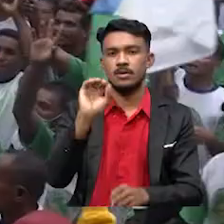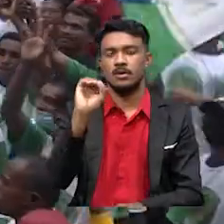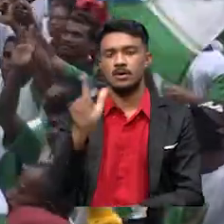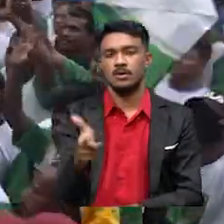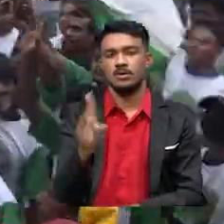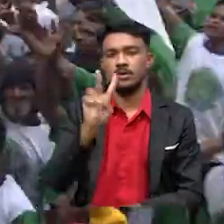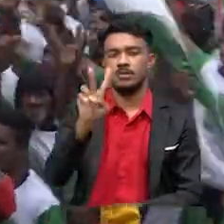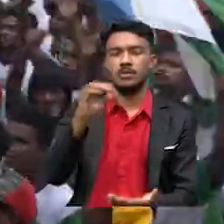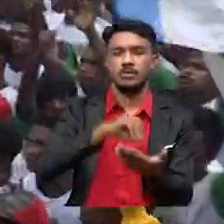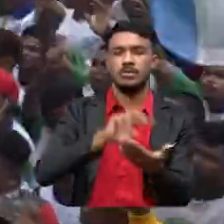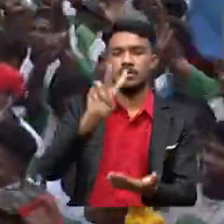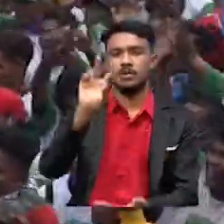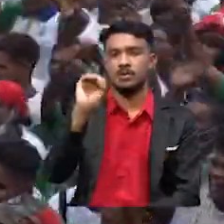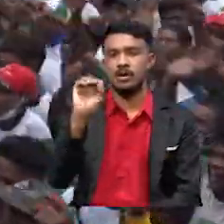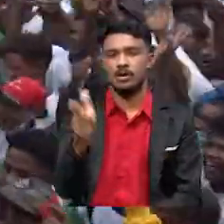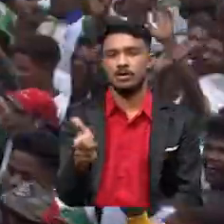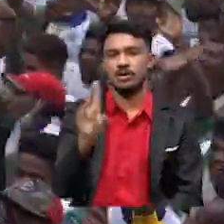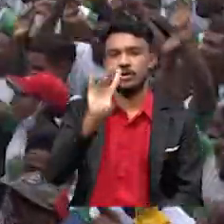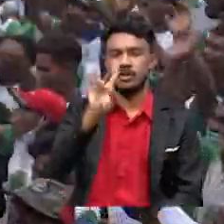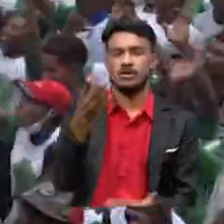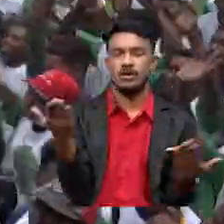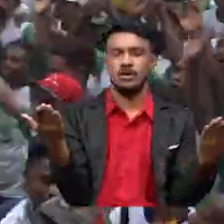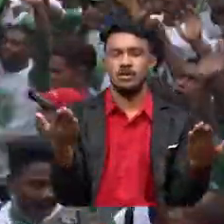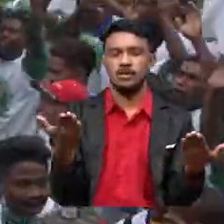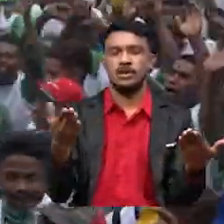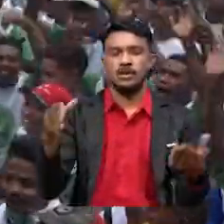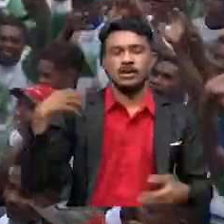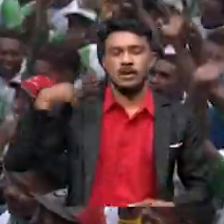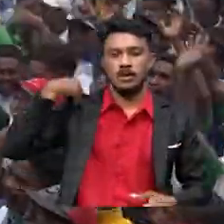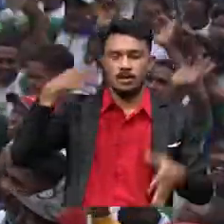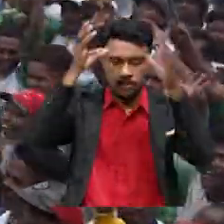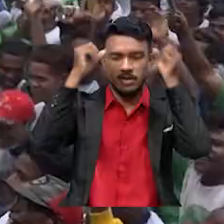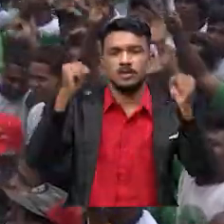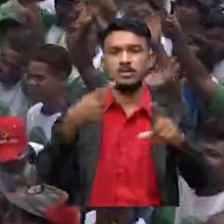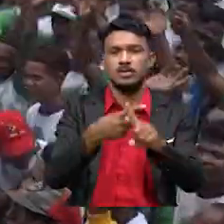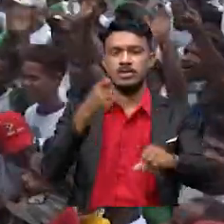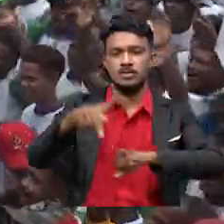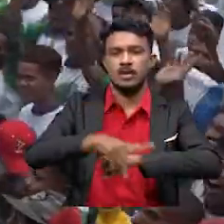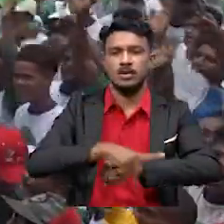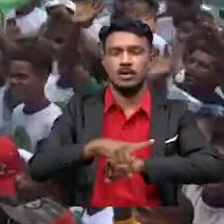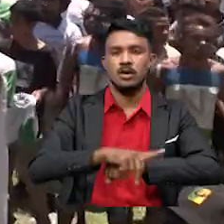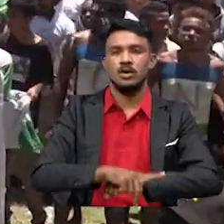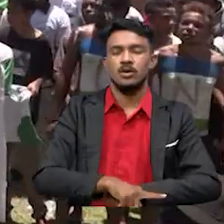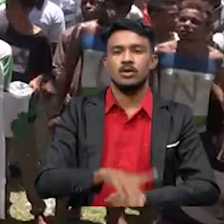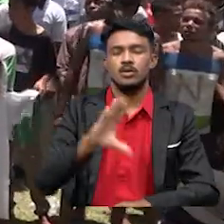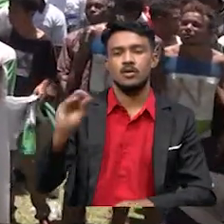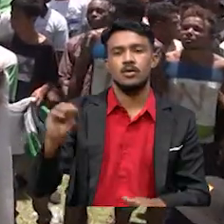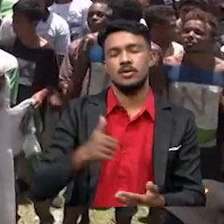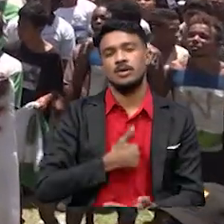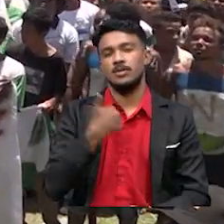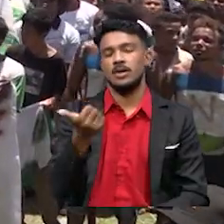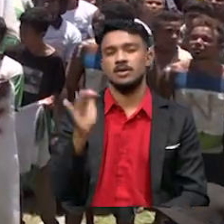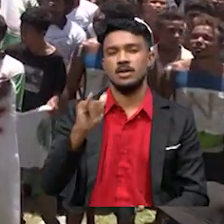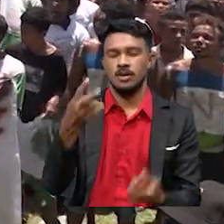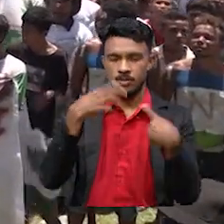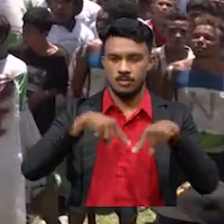rua to di unrua rua nulu resin itu yang be kandidatu presiden republika husi partidu politiku no independente sira tumba